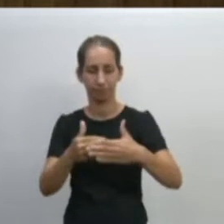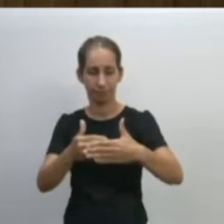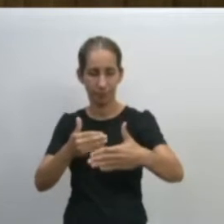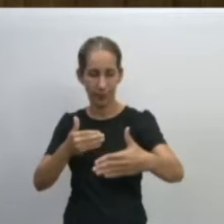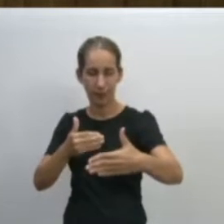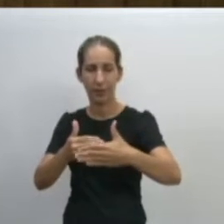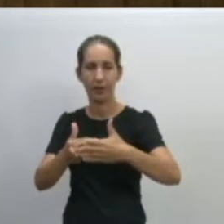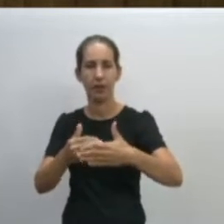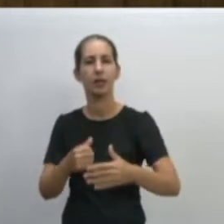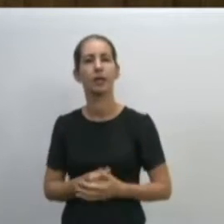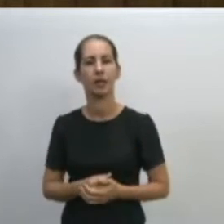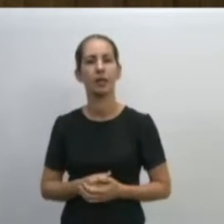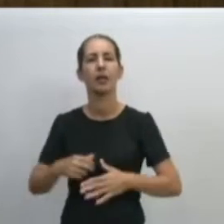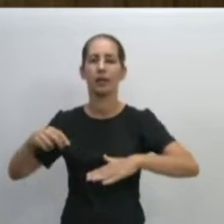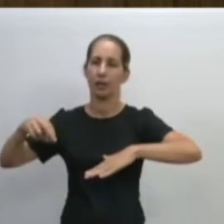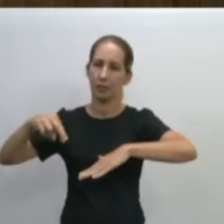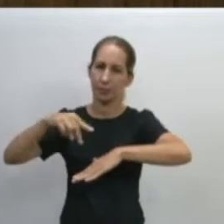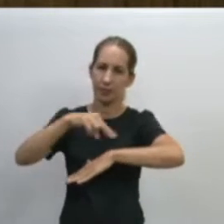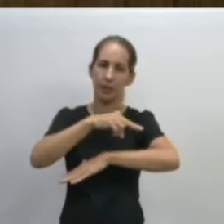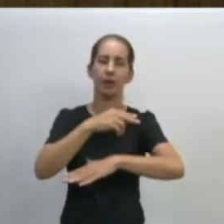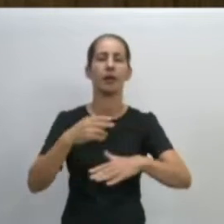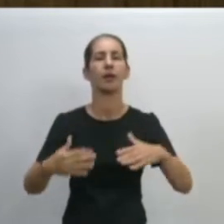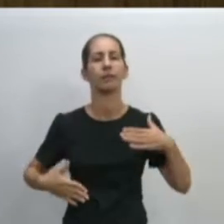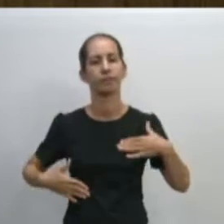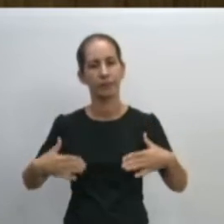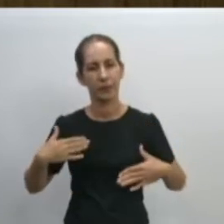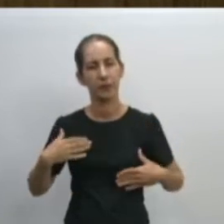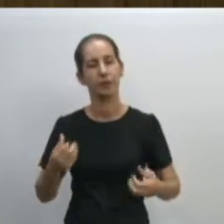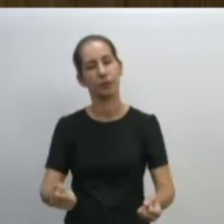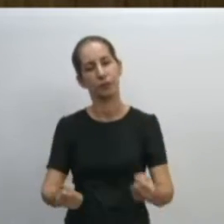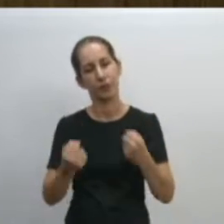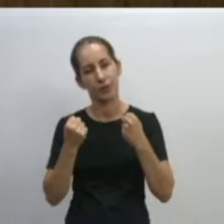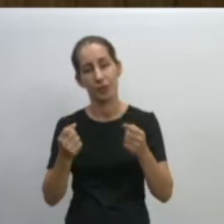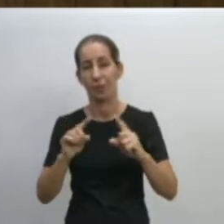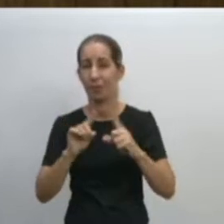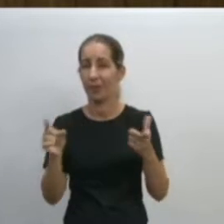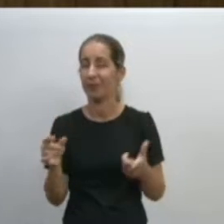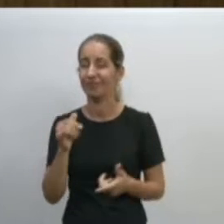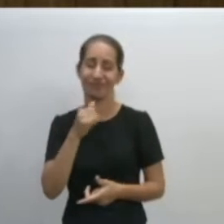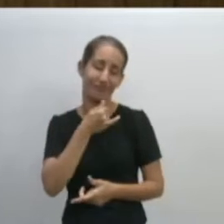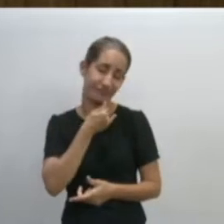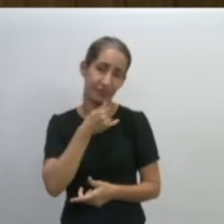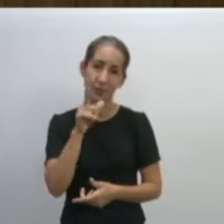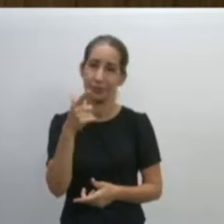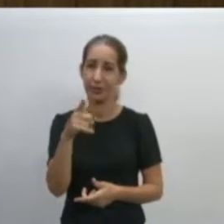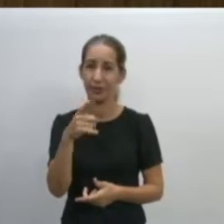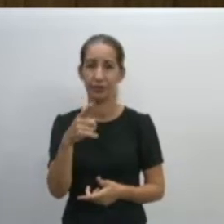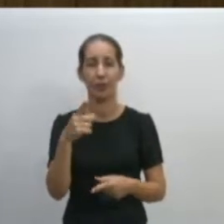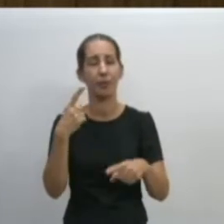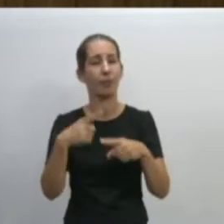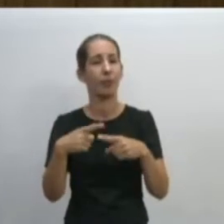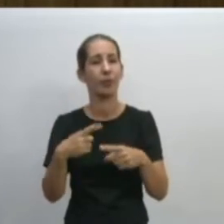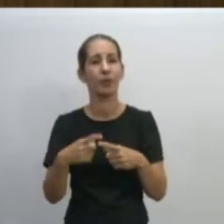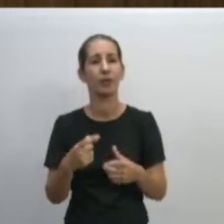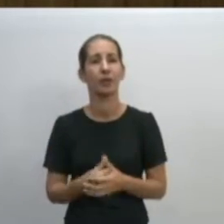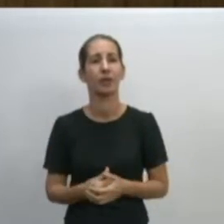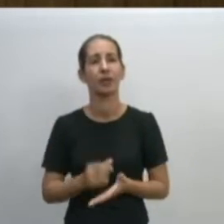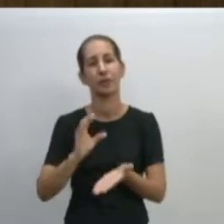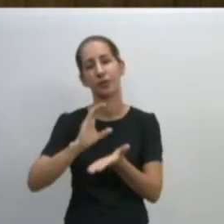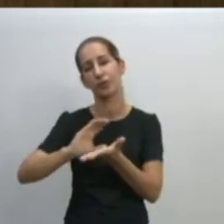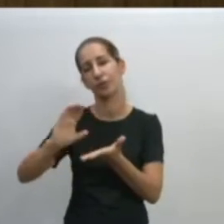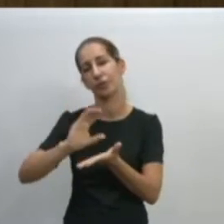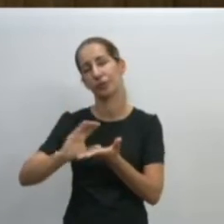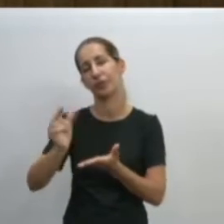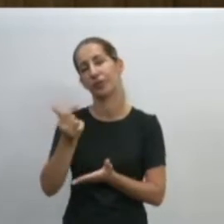pessoas caminharem, fazerem atividades físicas, e infelizmente não é utilizado para esse fim, porque não existe